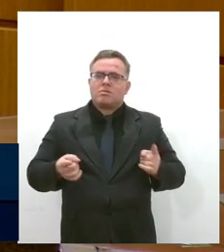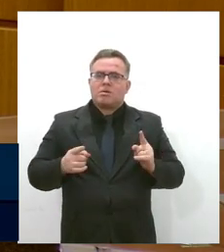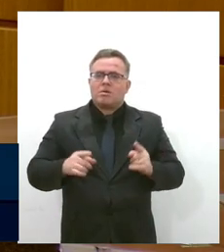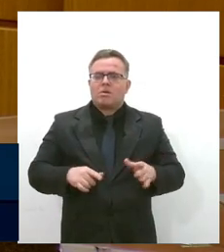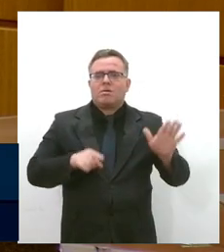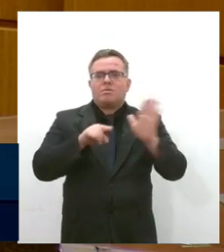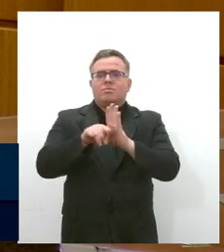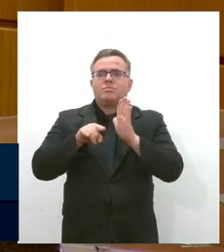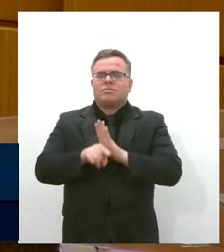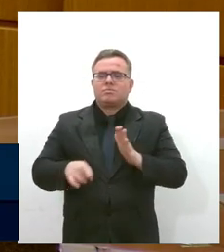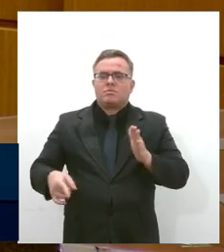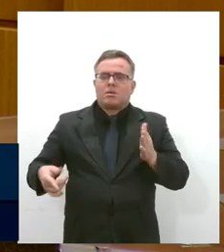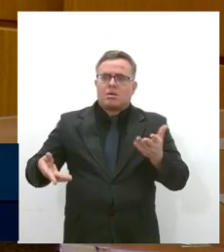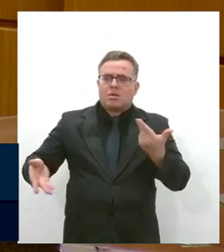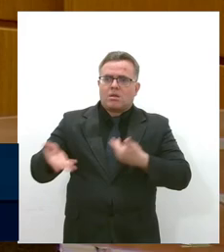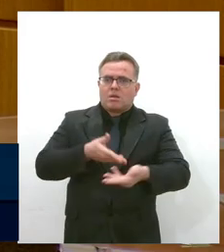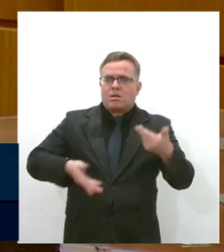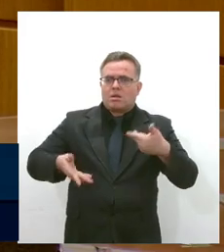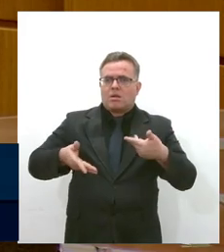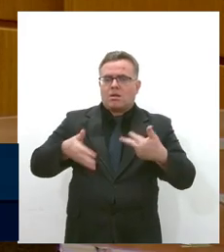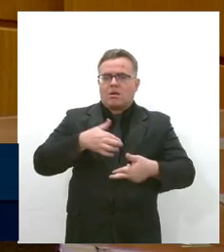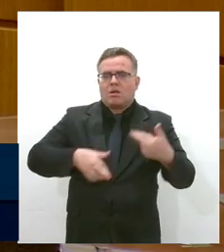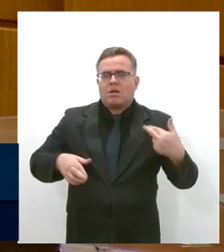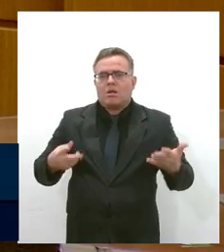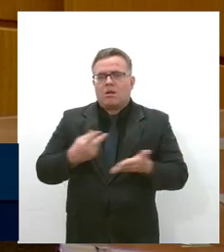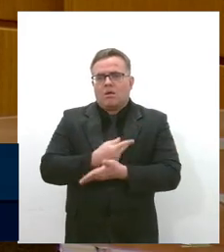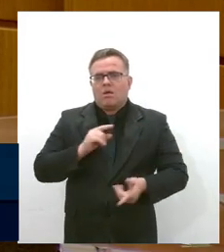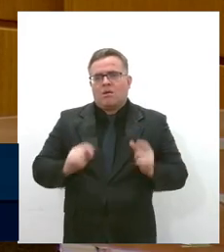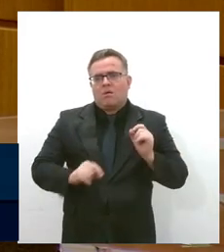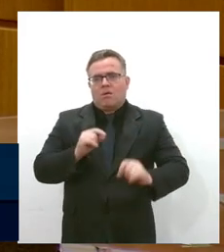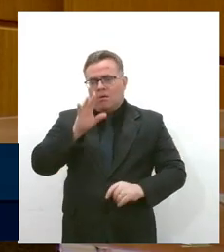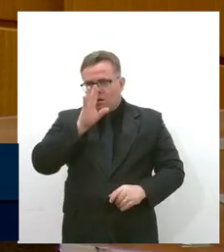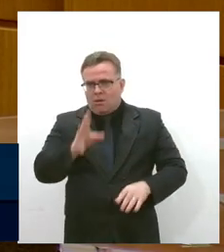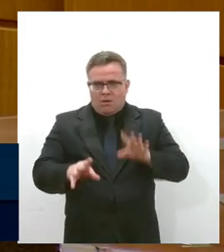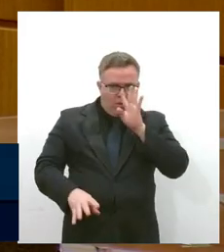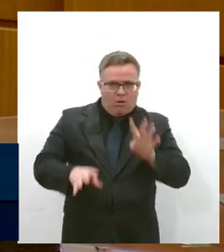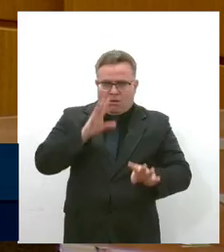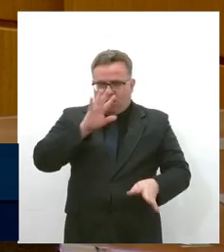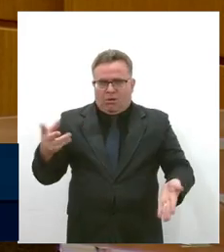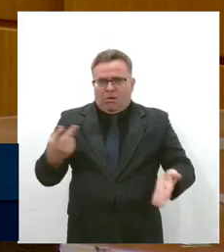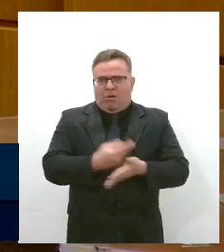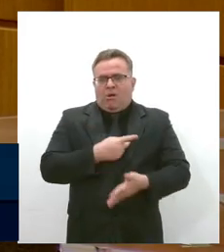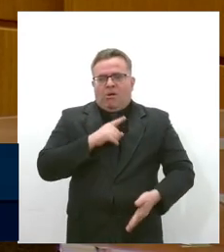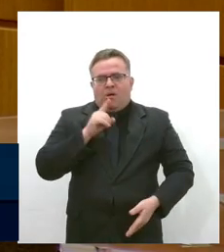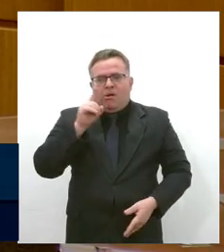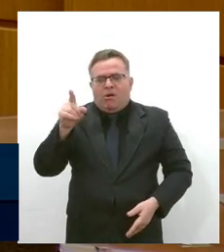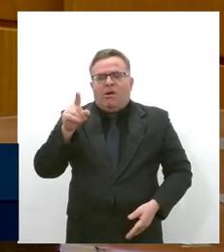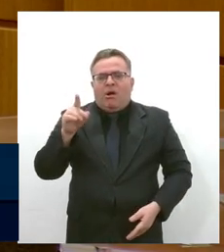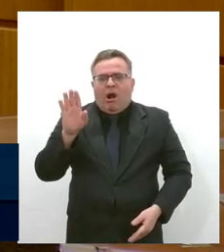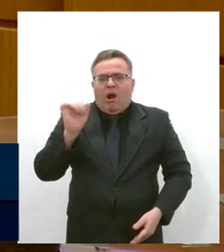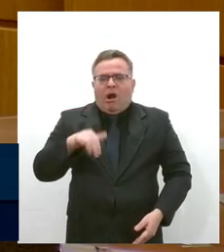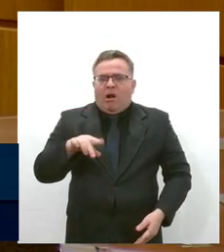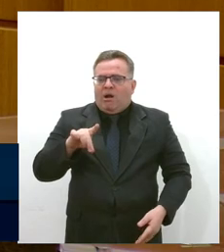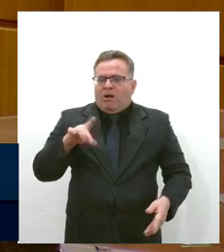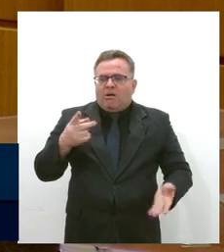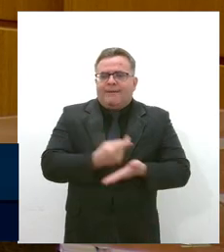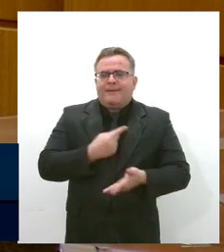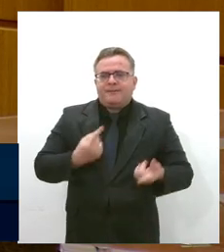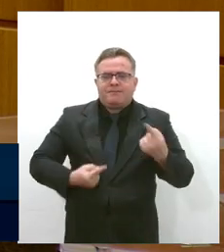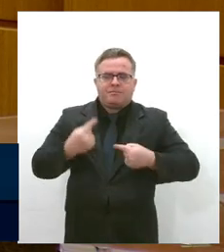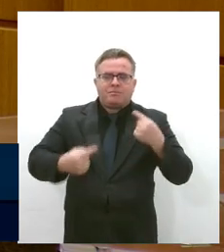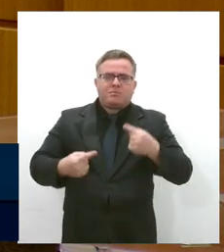presidente, aí o que é que acontece? Acontece aquilo que não contribui em nada para é que a